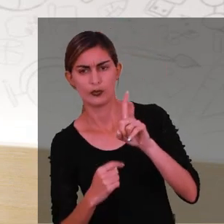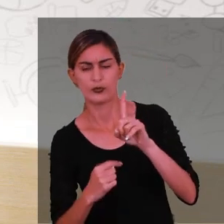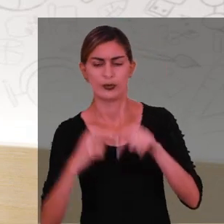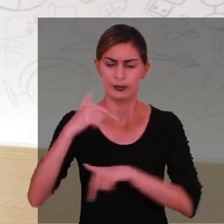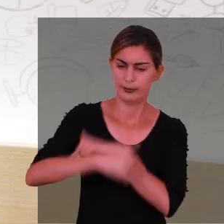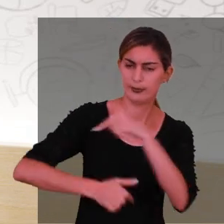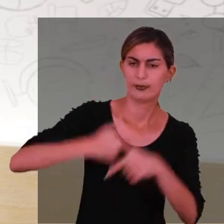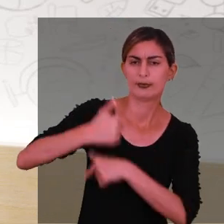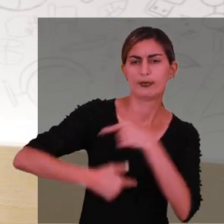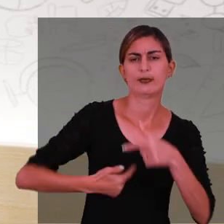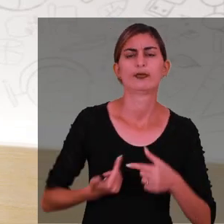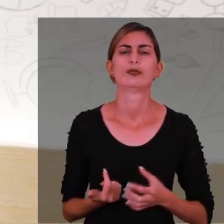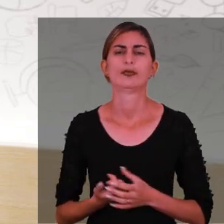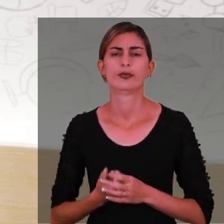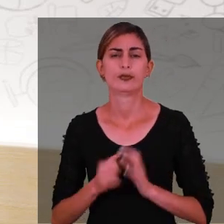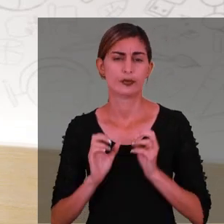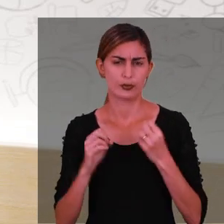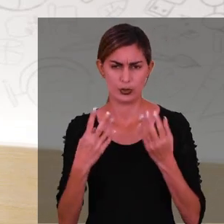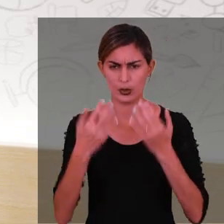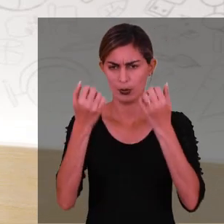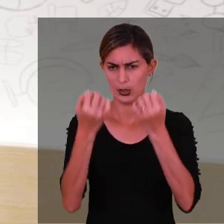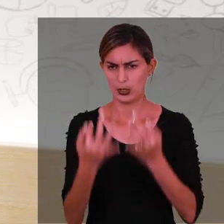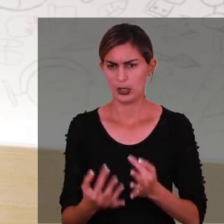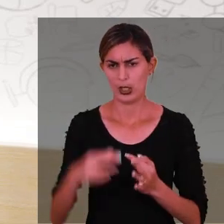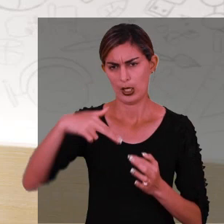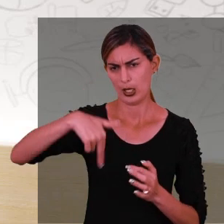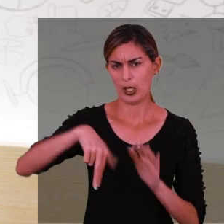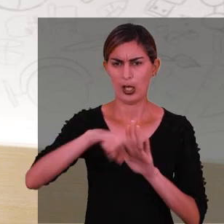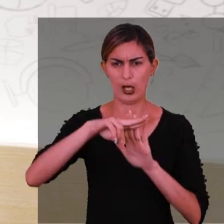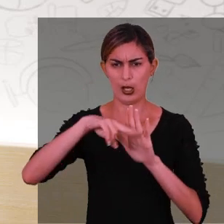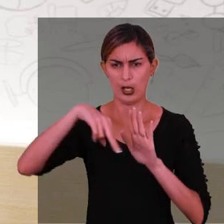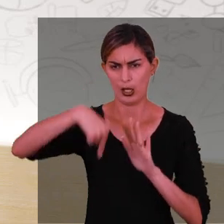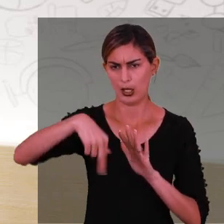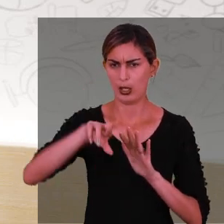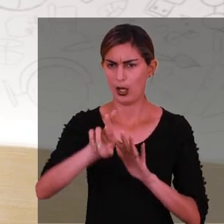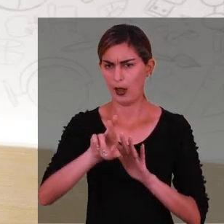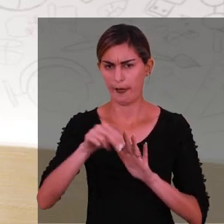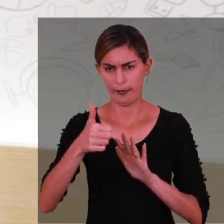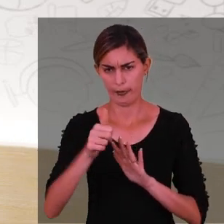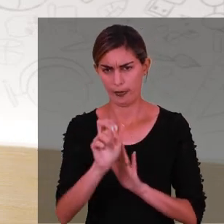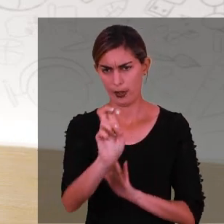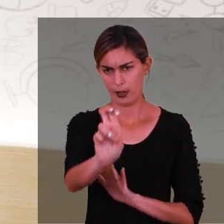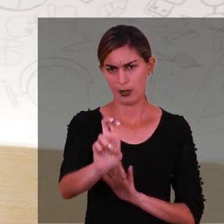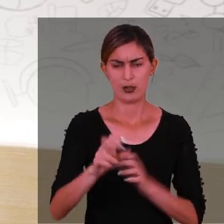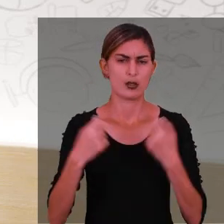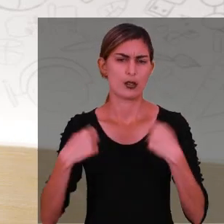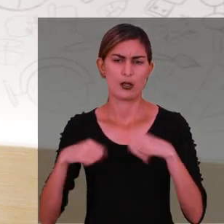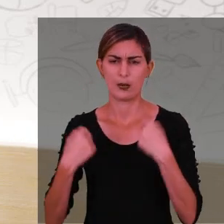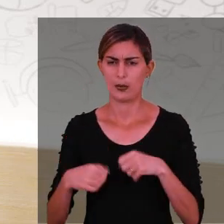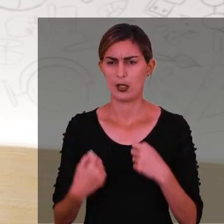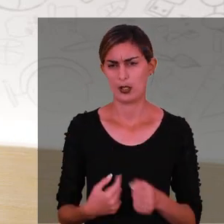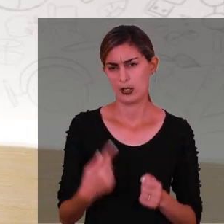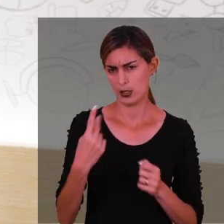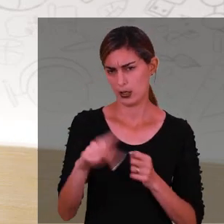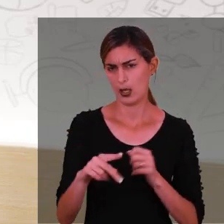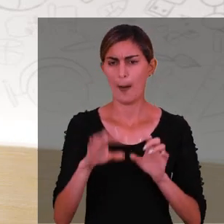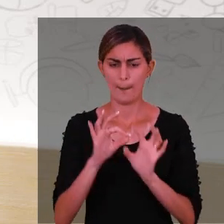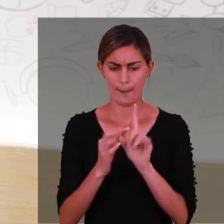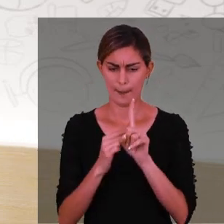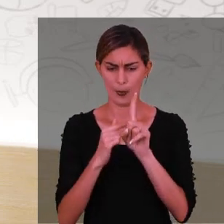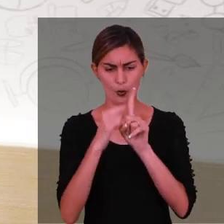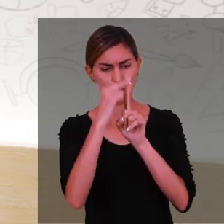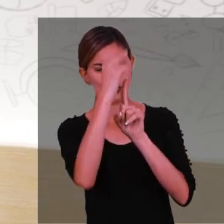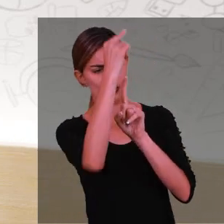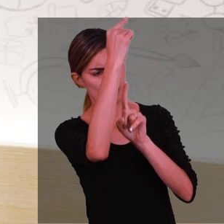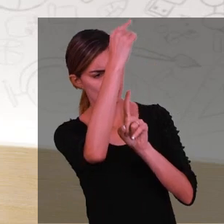ambiente laboral. Conforme disposto na NR15, devemos levar em consideração esta